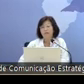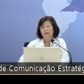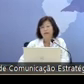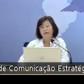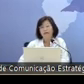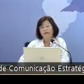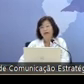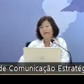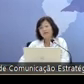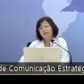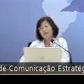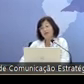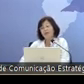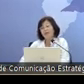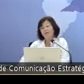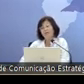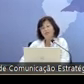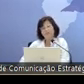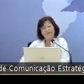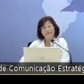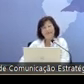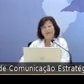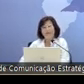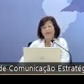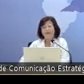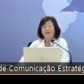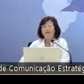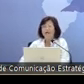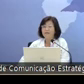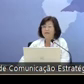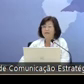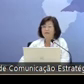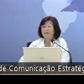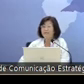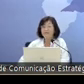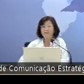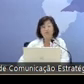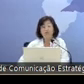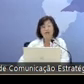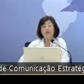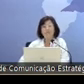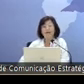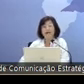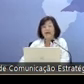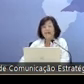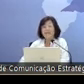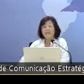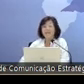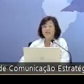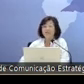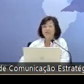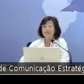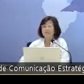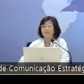bom é aqui e são a definição de caso para